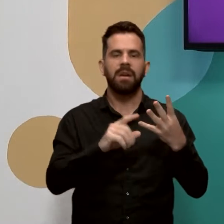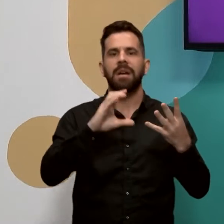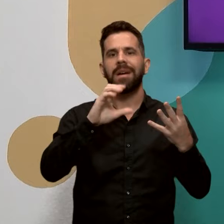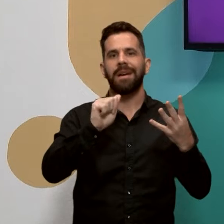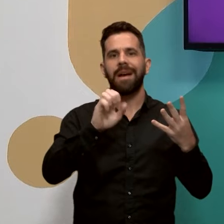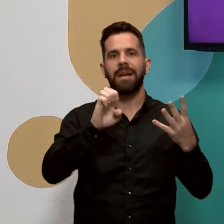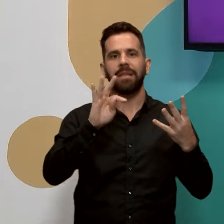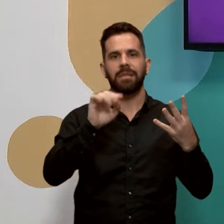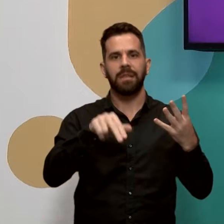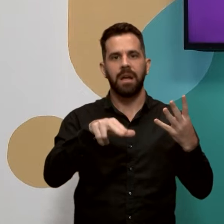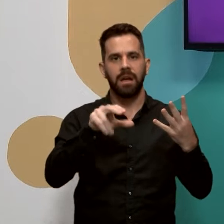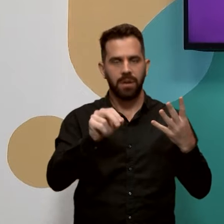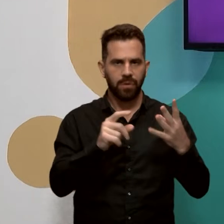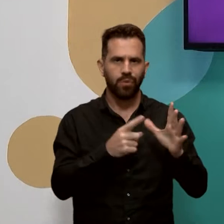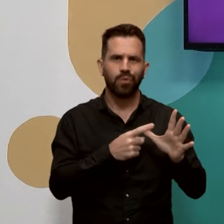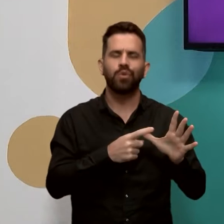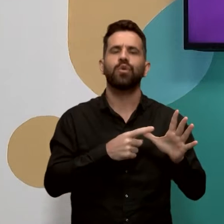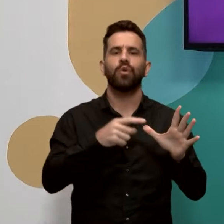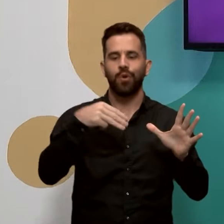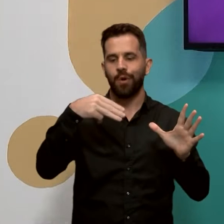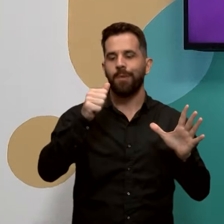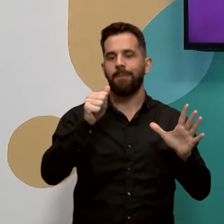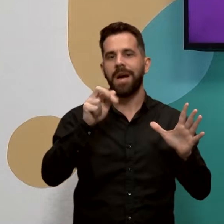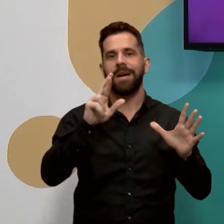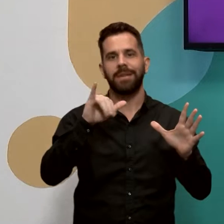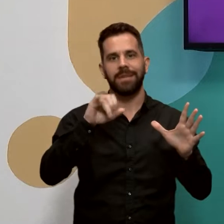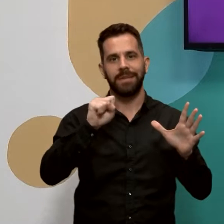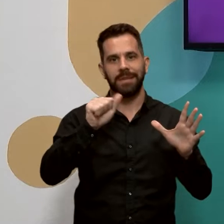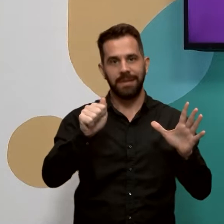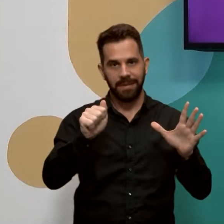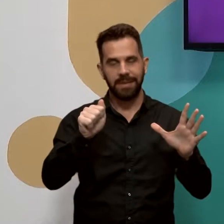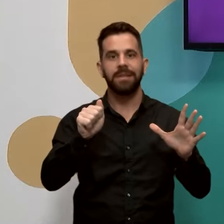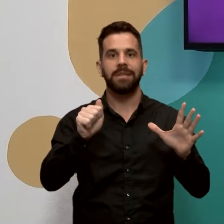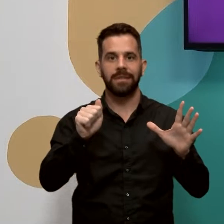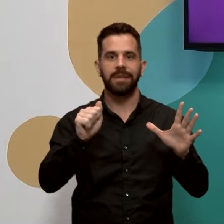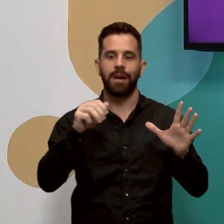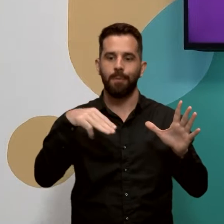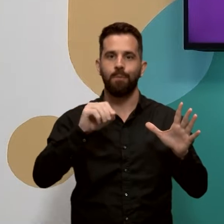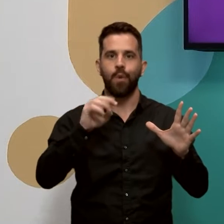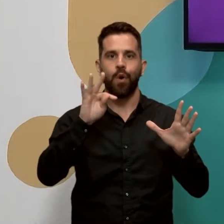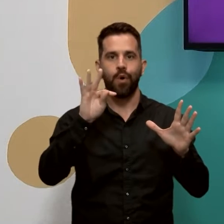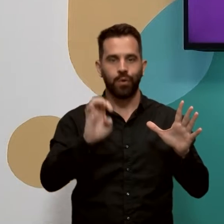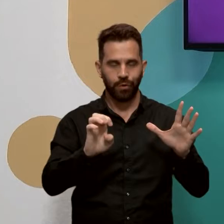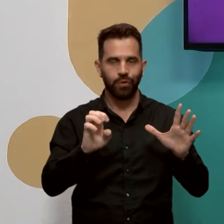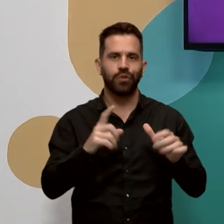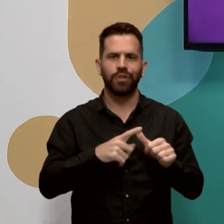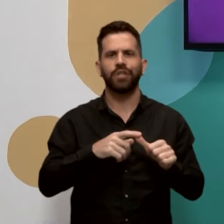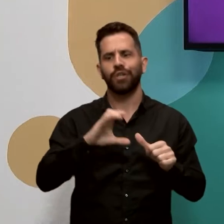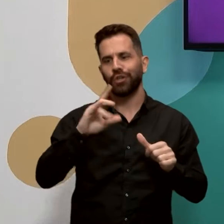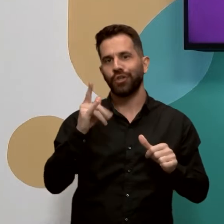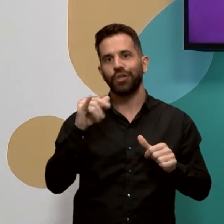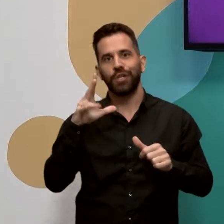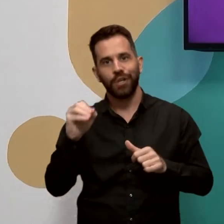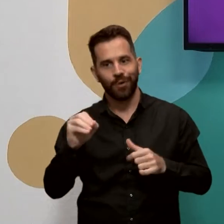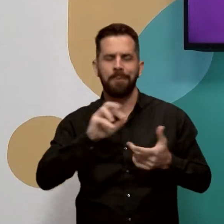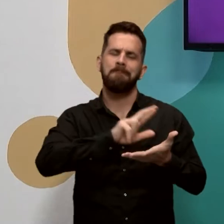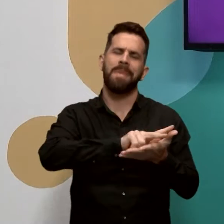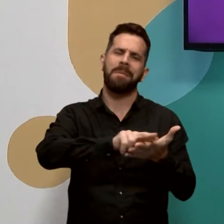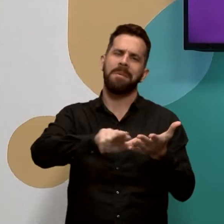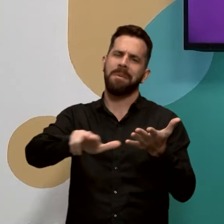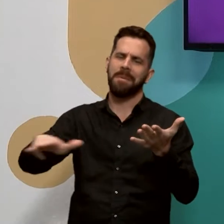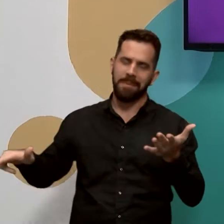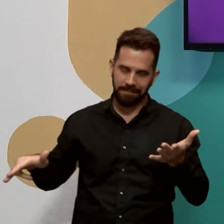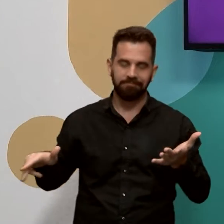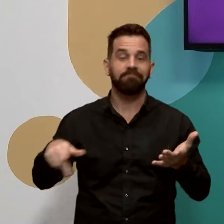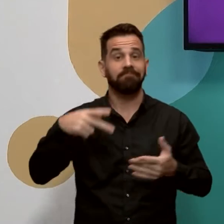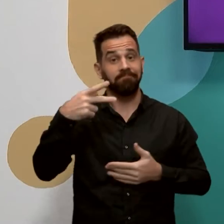Silvério, Marisa Monte, Mano Brown, Emicida, Gil de novo, Chico Buarque, enfim. Diverso aqui o nosso gosto